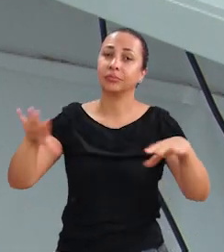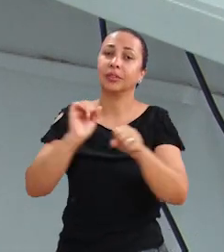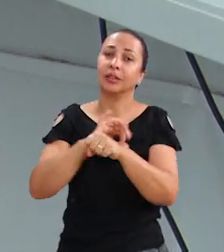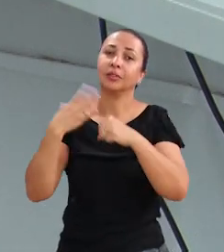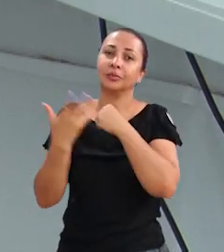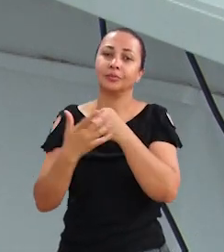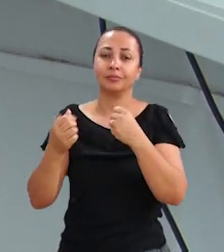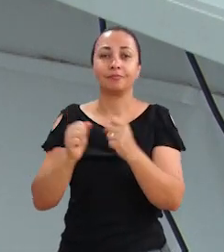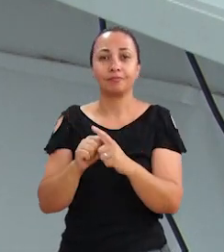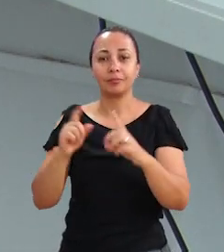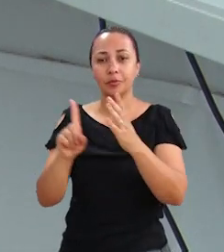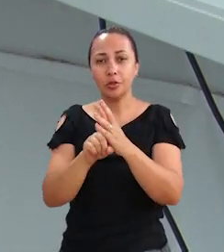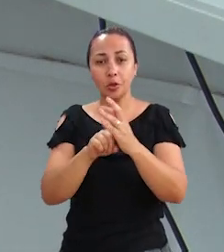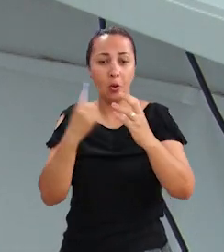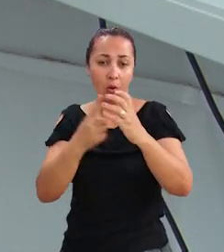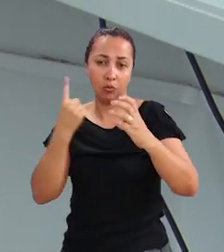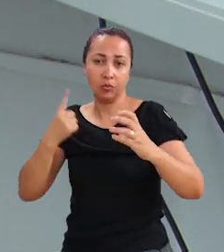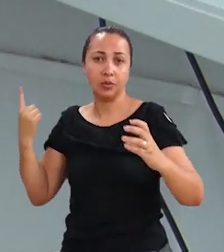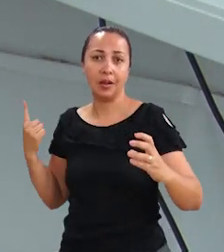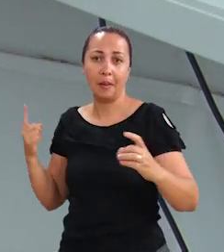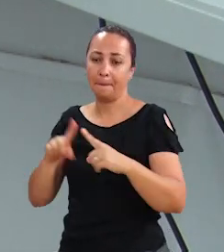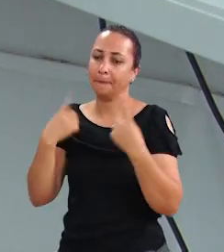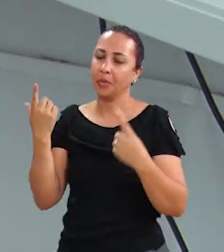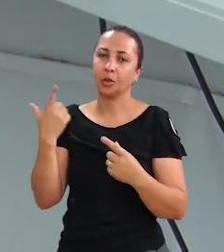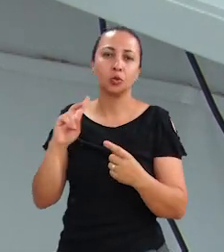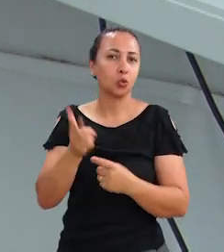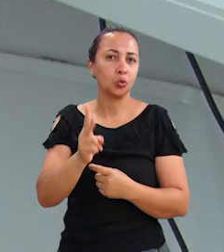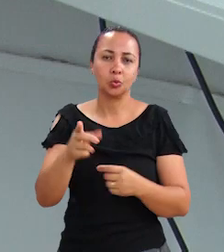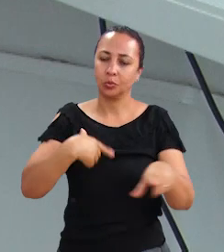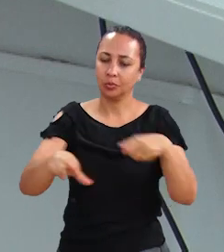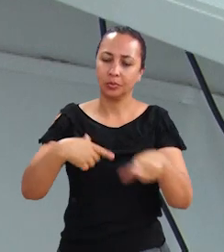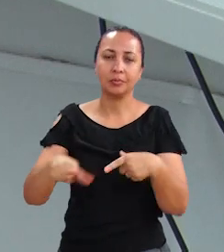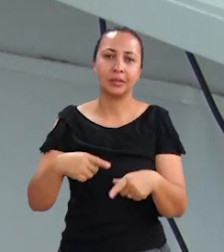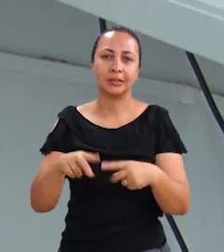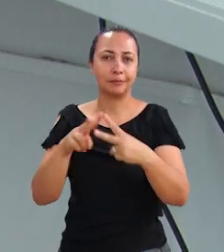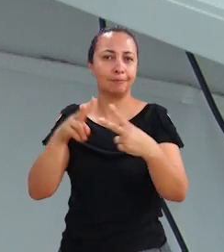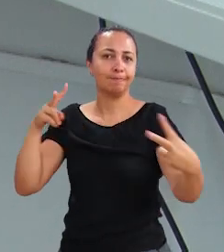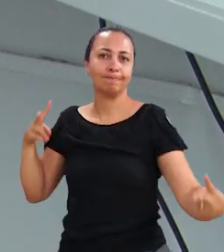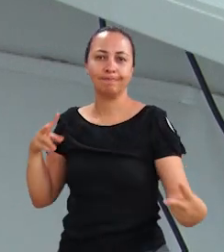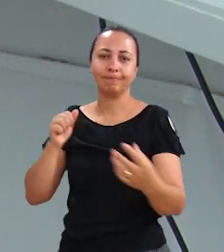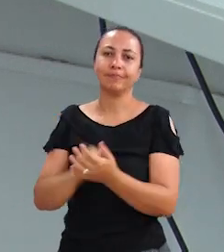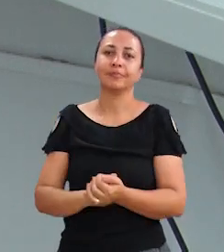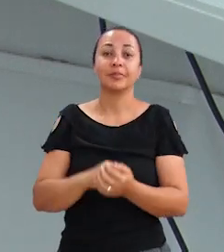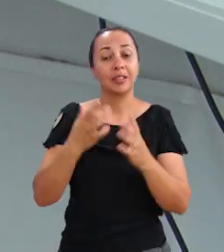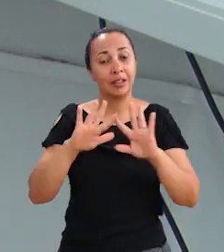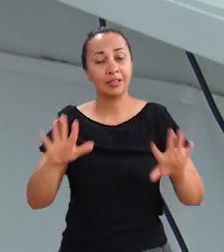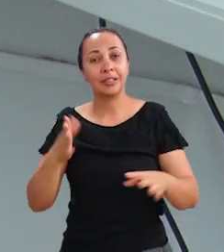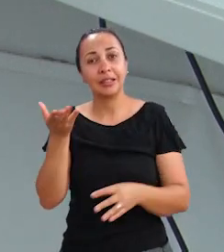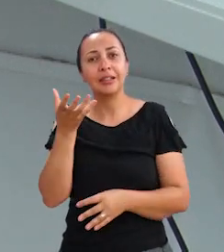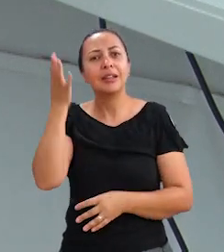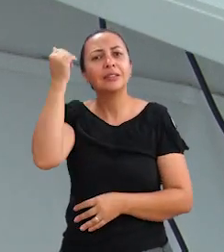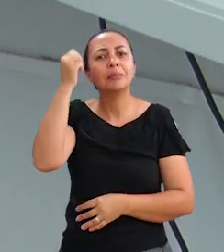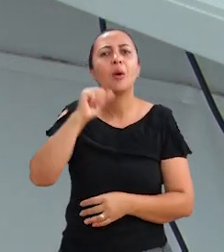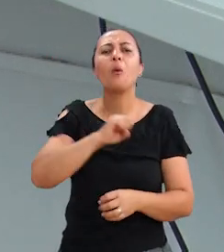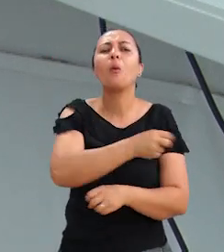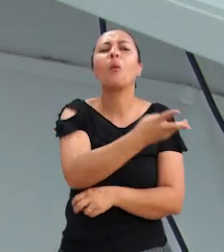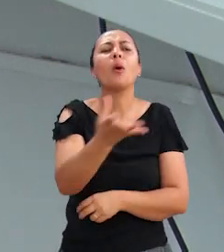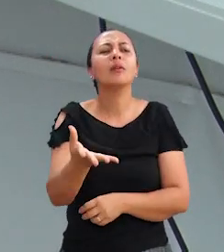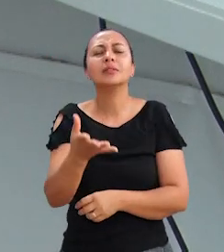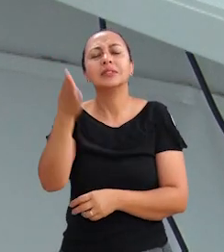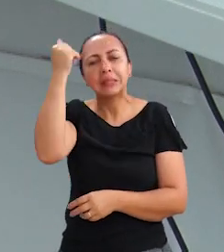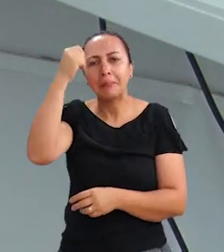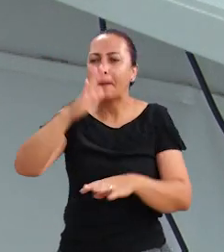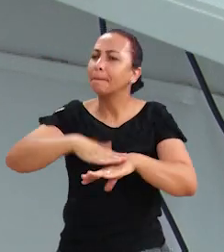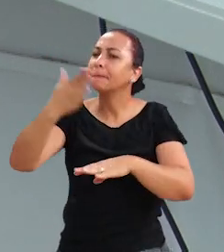né? Mas a gente precisou continuar trabalhando, né? Disperso geograficamente, mas continuar trabalhando. Então ela quis saber isso. Que outros saberes